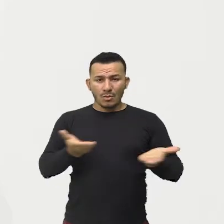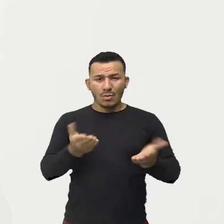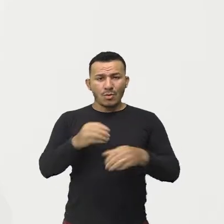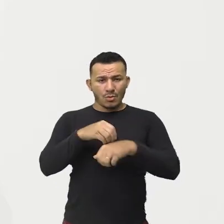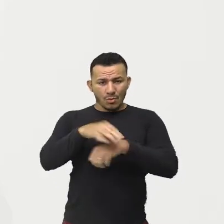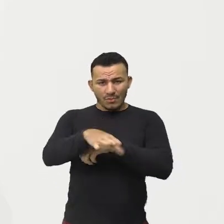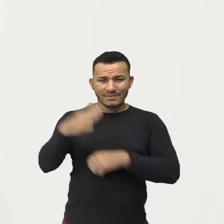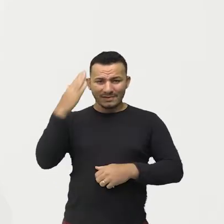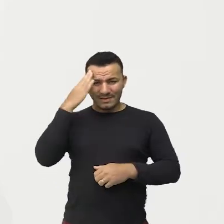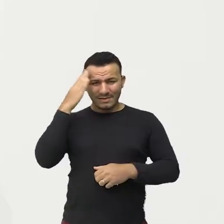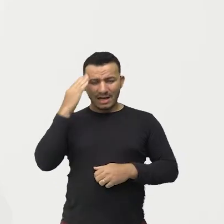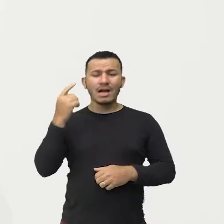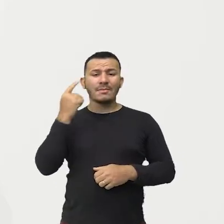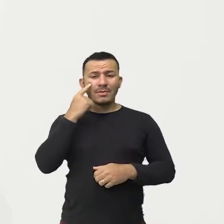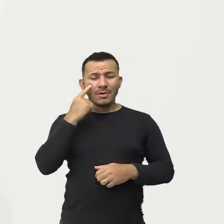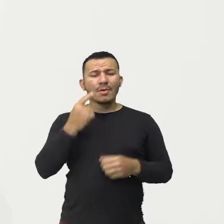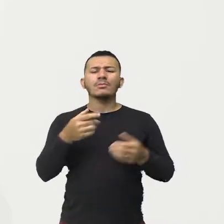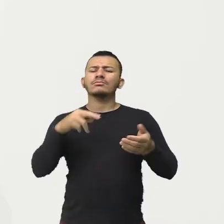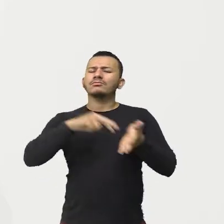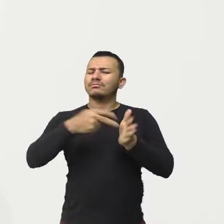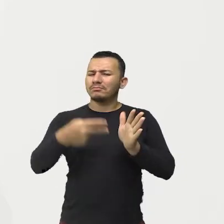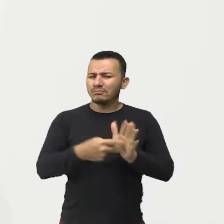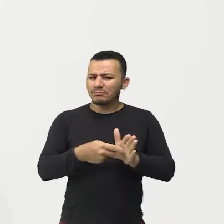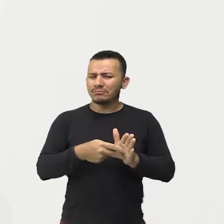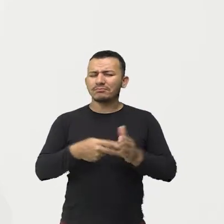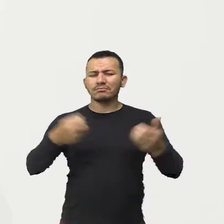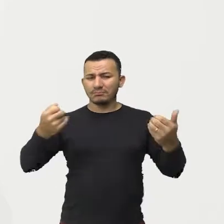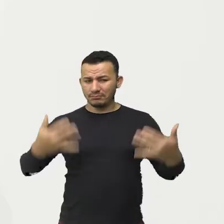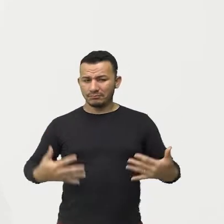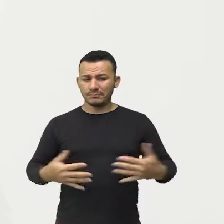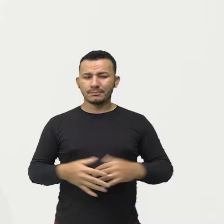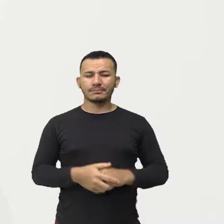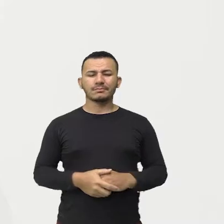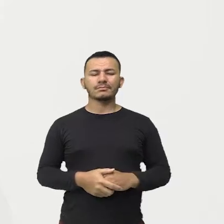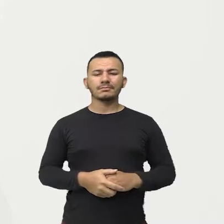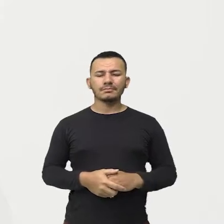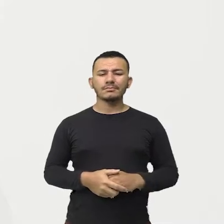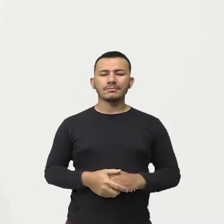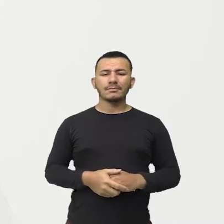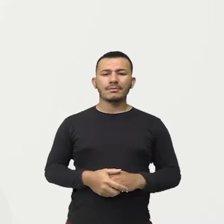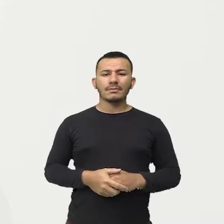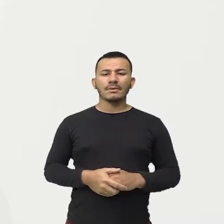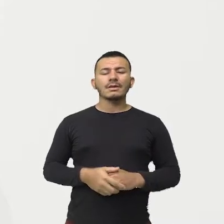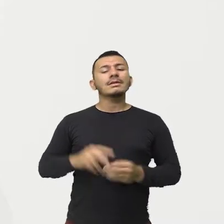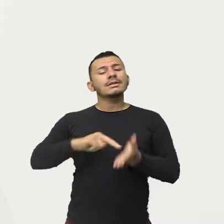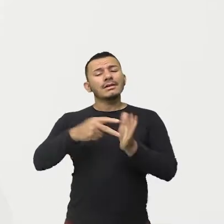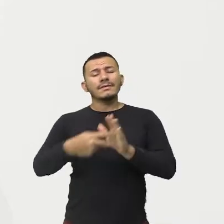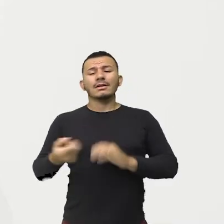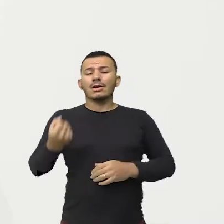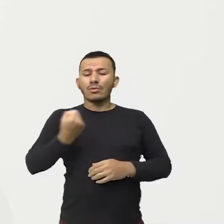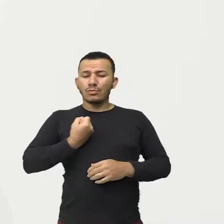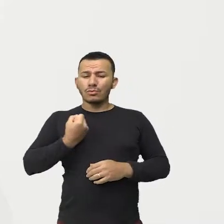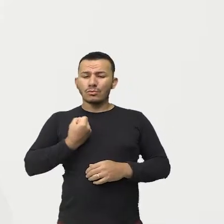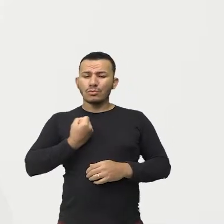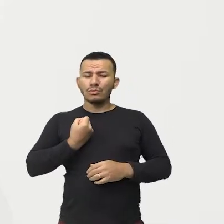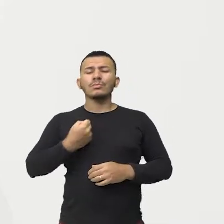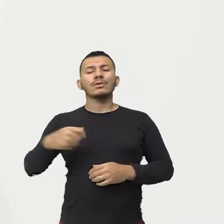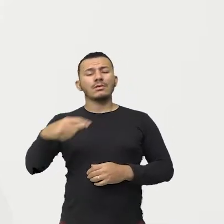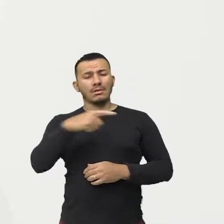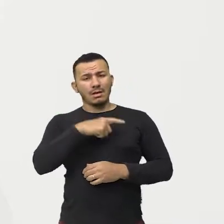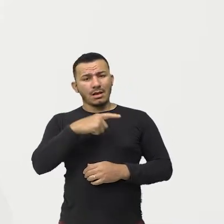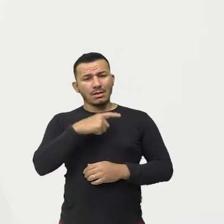à definição. Definição de valor numérico. Valor numérico de uma expressão algébrica é o número que